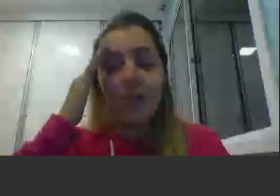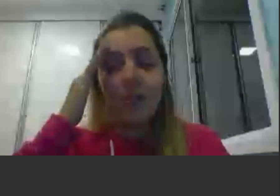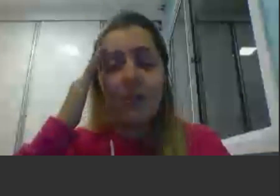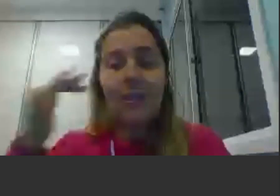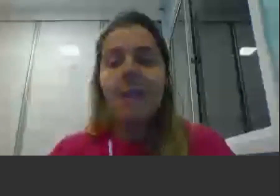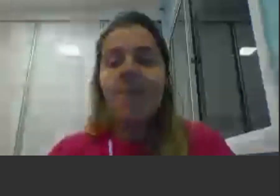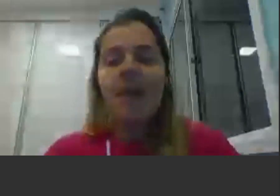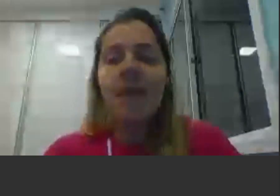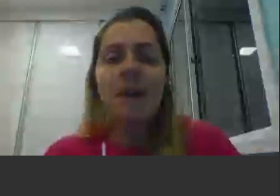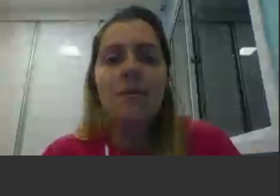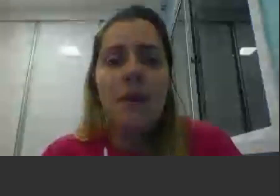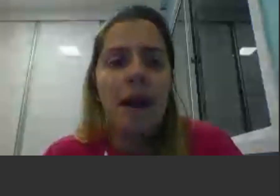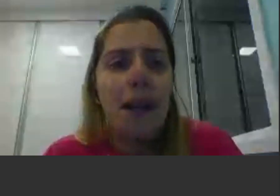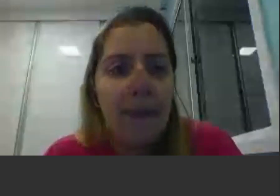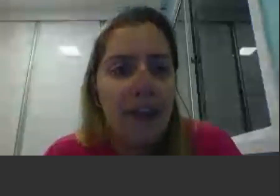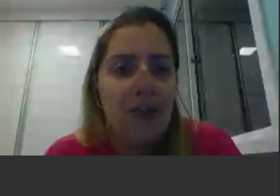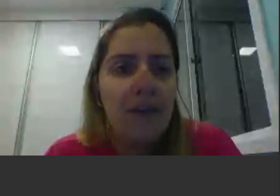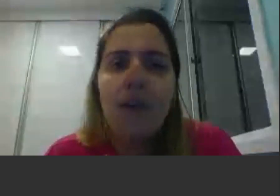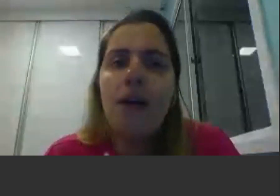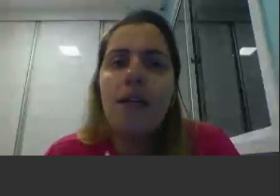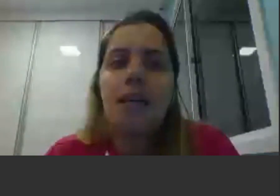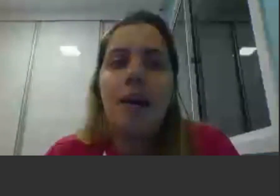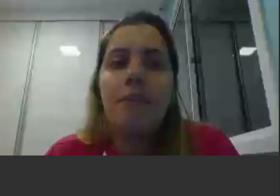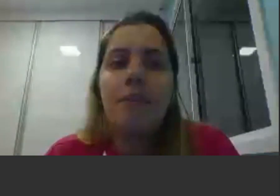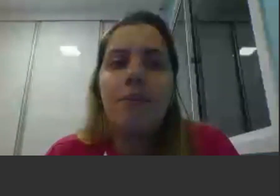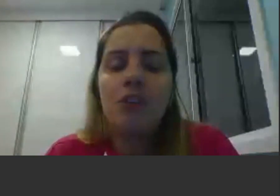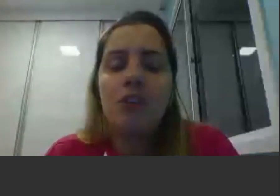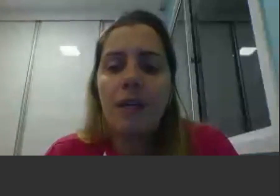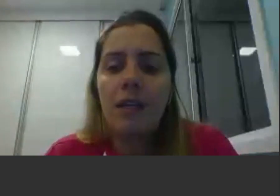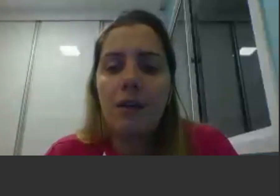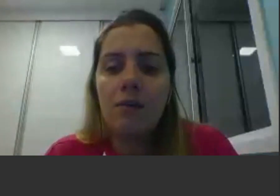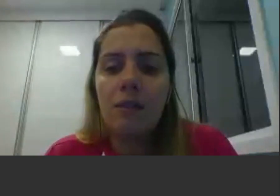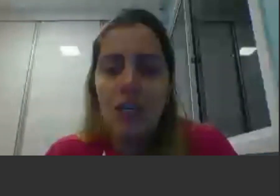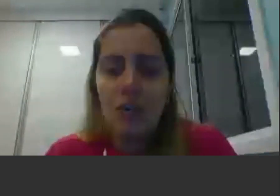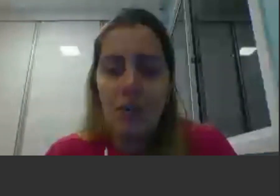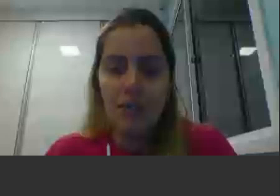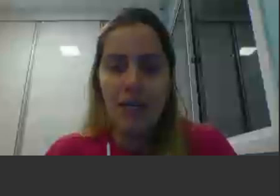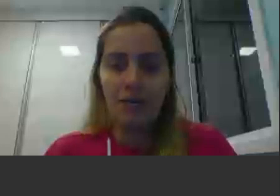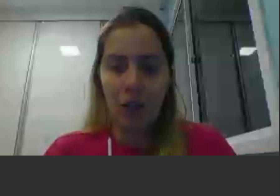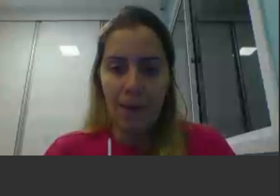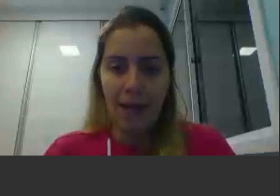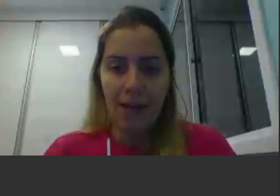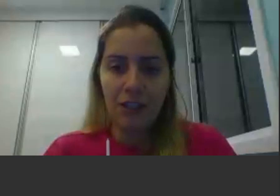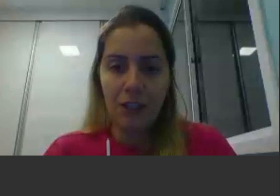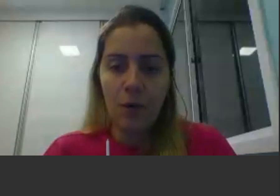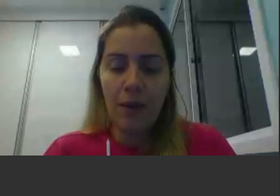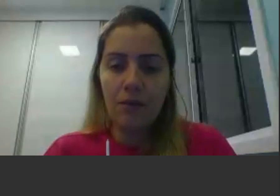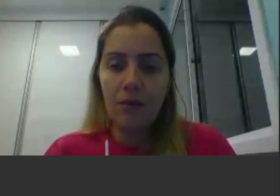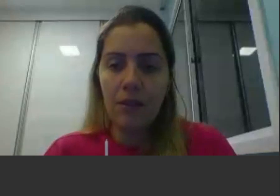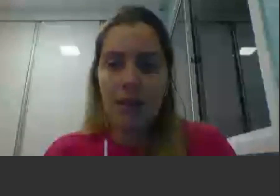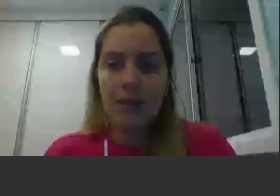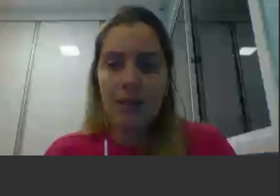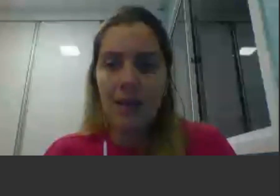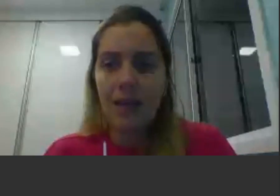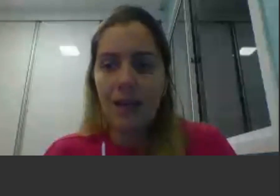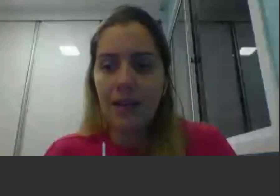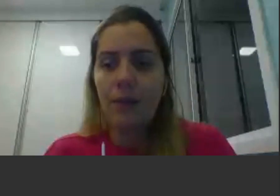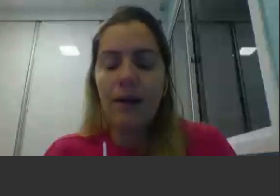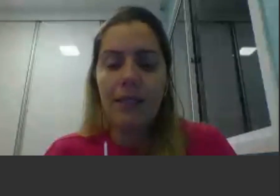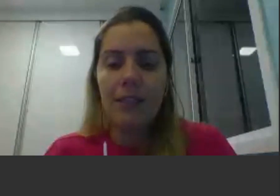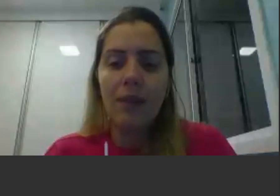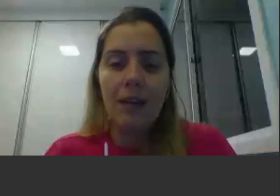as instituições. Então, acabei de ver aqui no WhatsApp que foi pedido para que não seja ministrado nenhuma prática até o momento, então eles